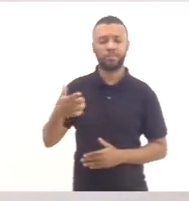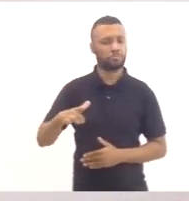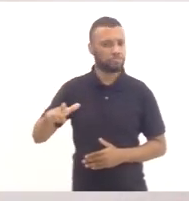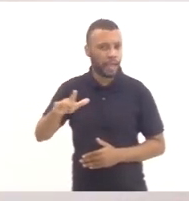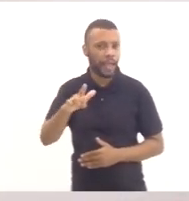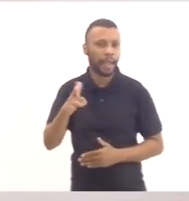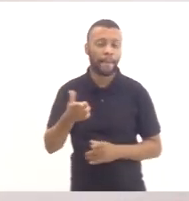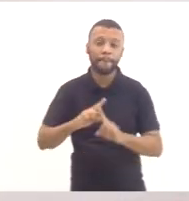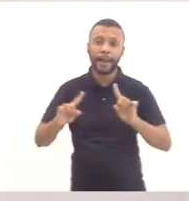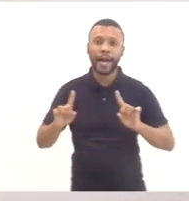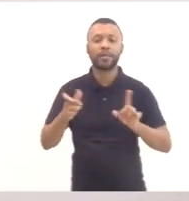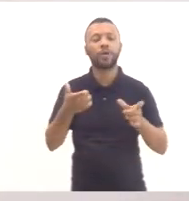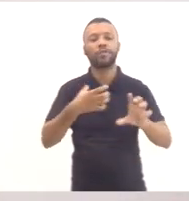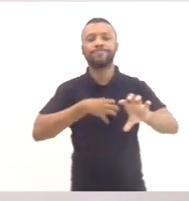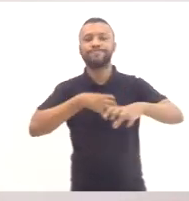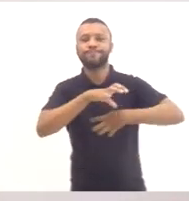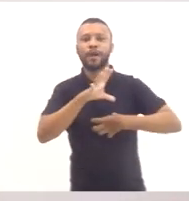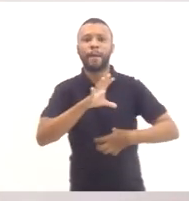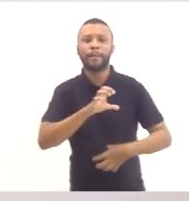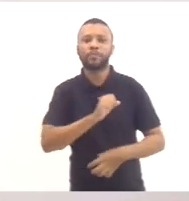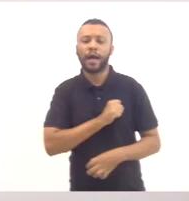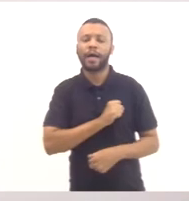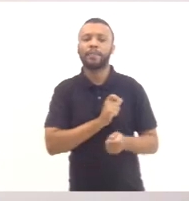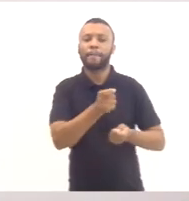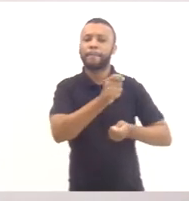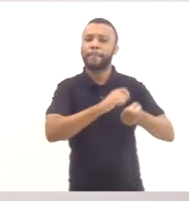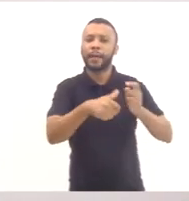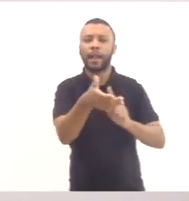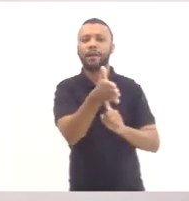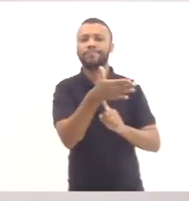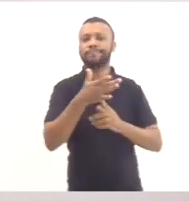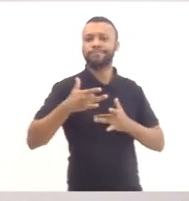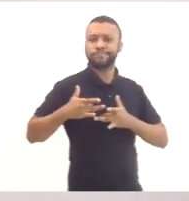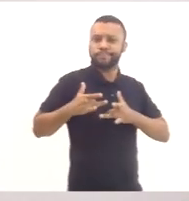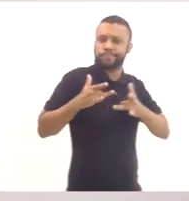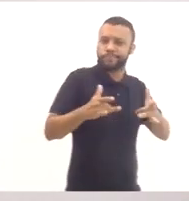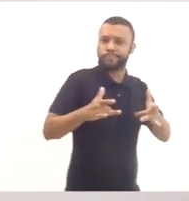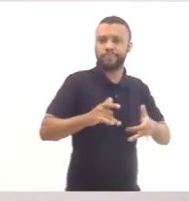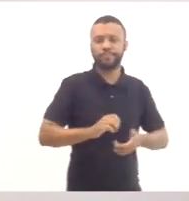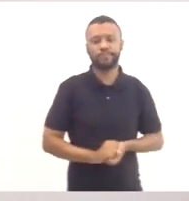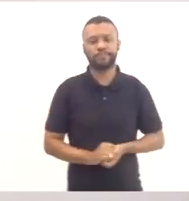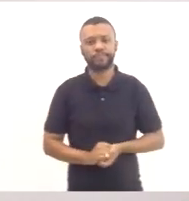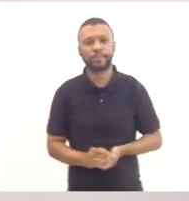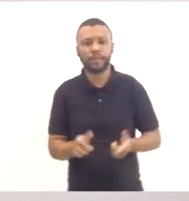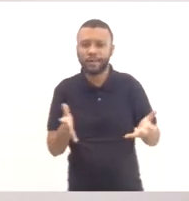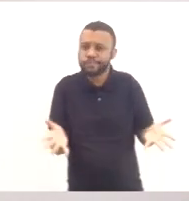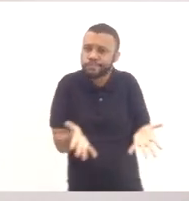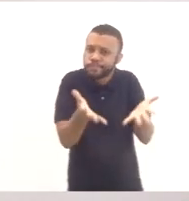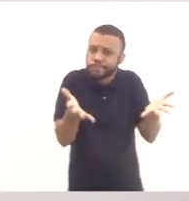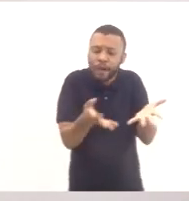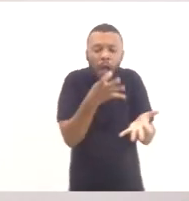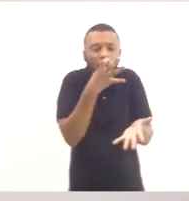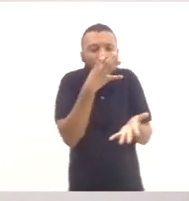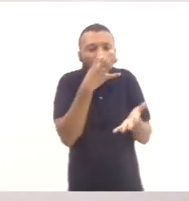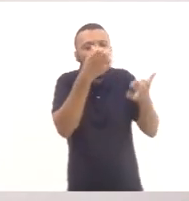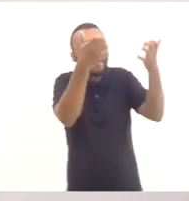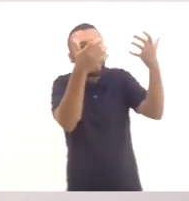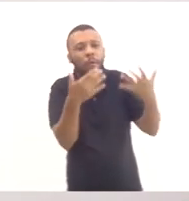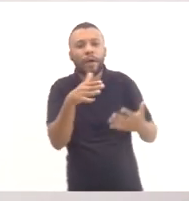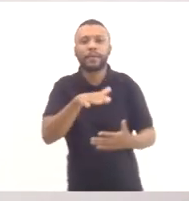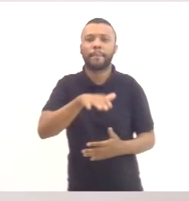mas sou uma simpatizante apaixonada pela causa me escuta alimentar essas Mães sempre foi mais que especial